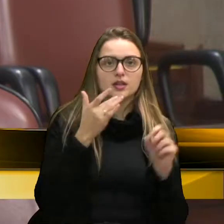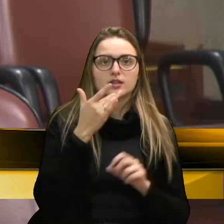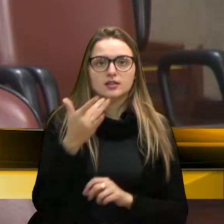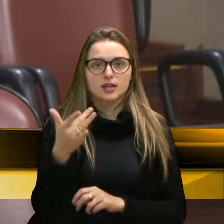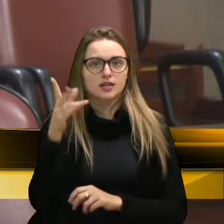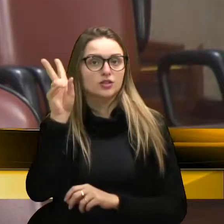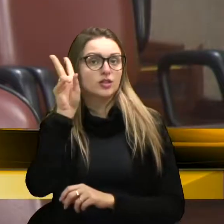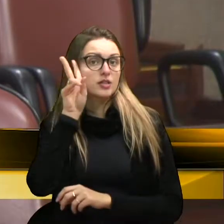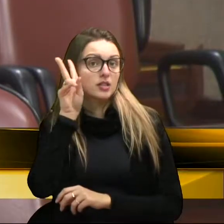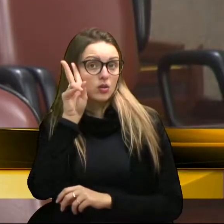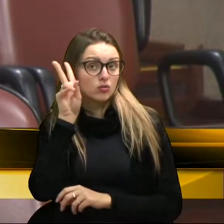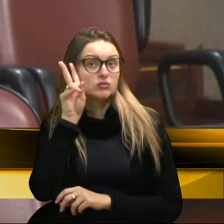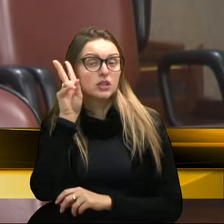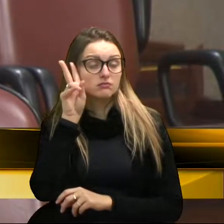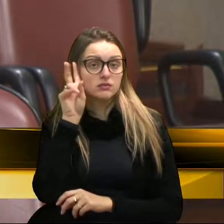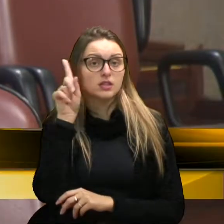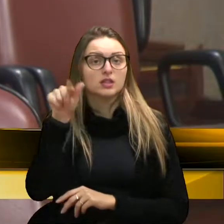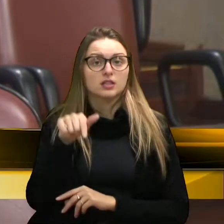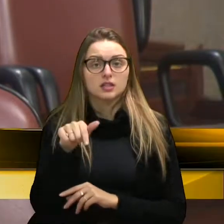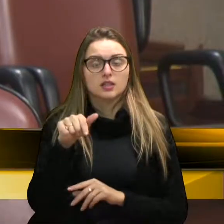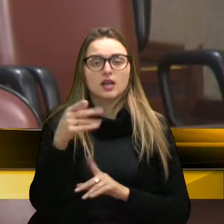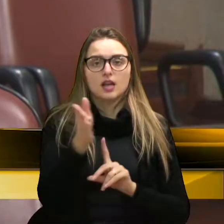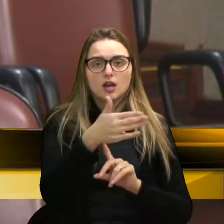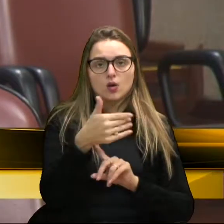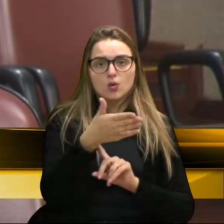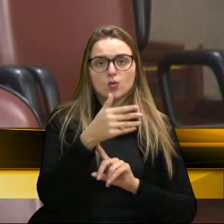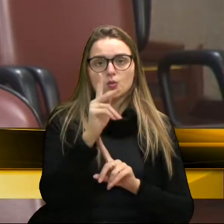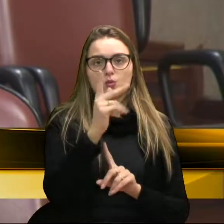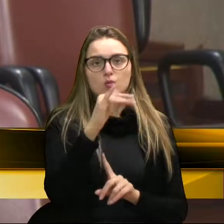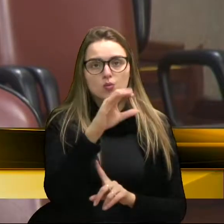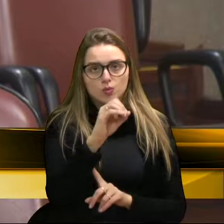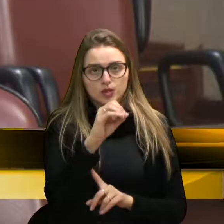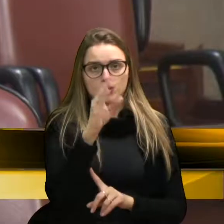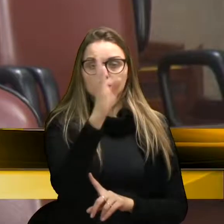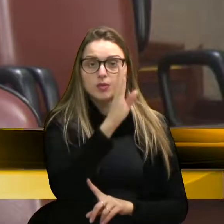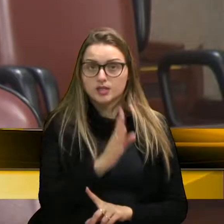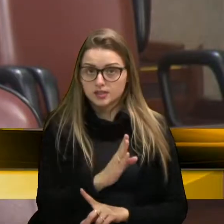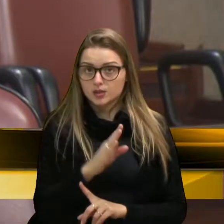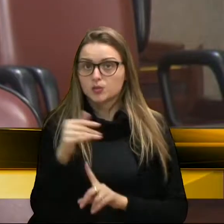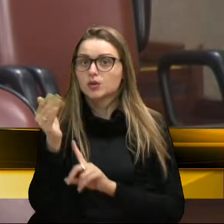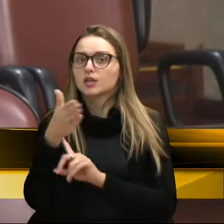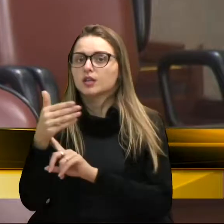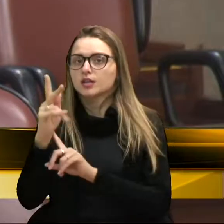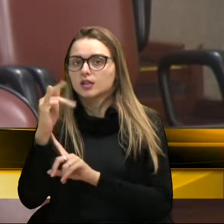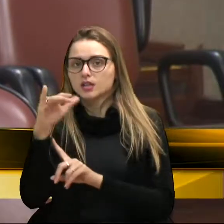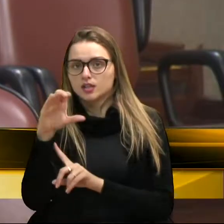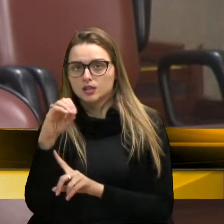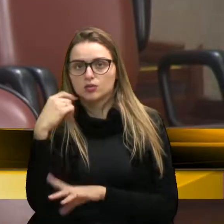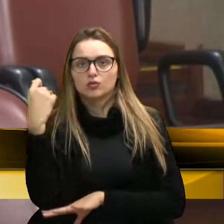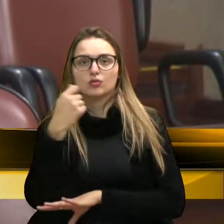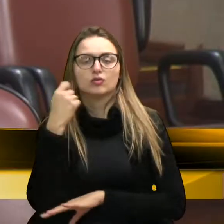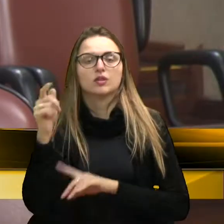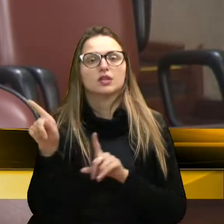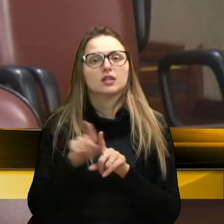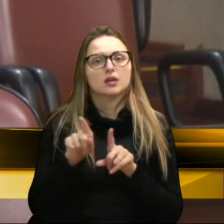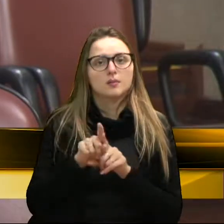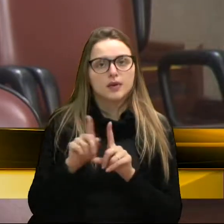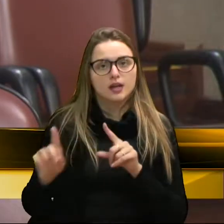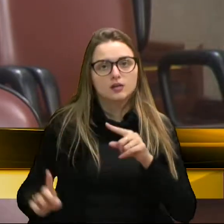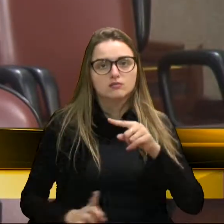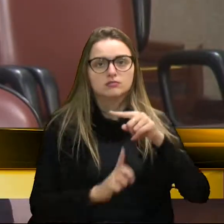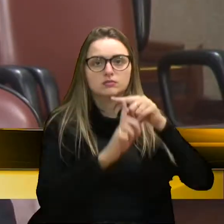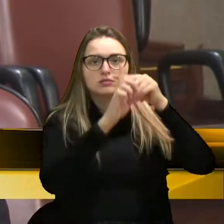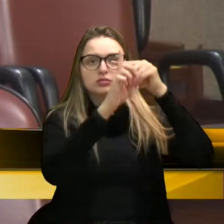que incluirão obrigatoriamente a execução do hino nacional e rio-grandense, bem como o hasteamento das bandeiras nacional do Estado